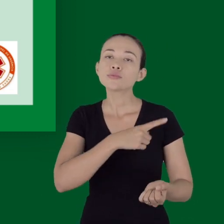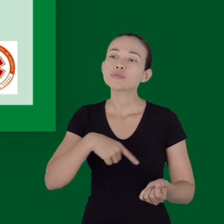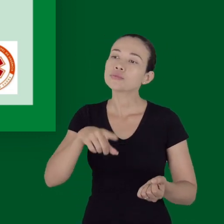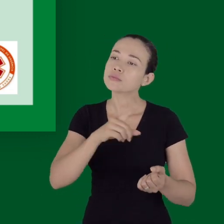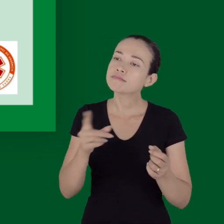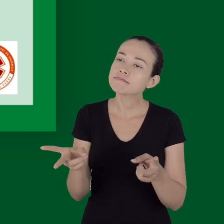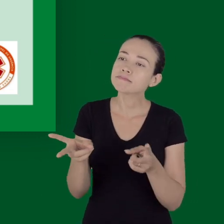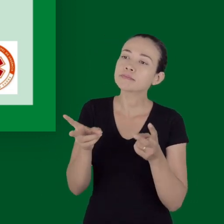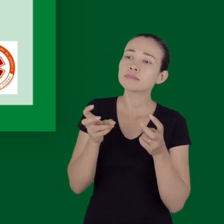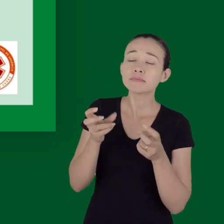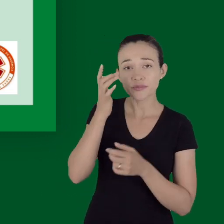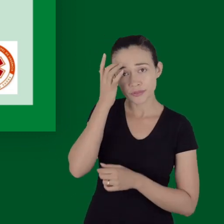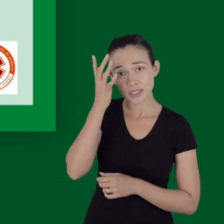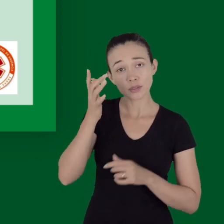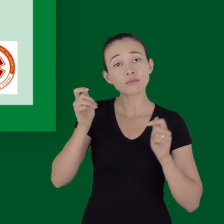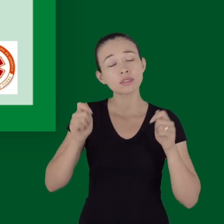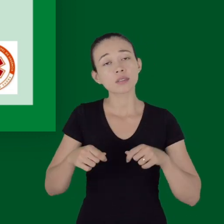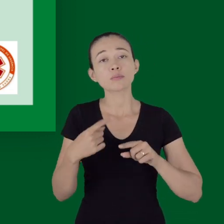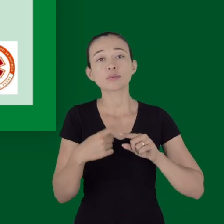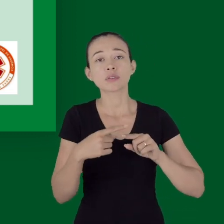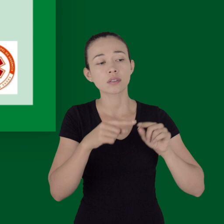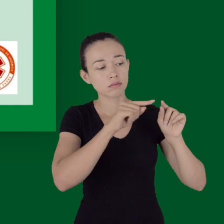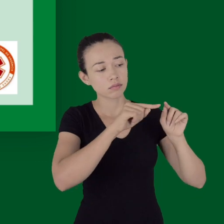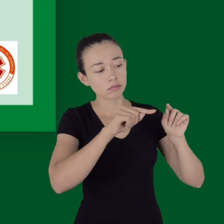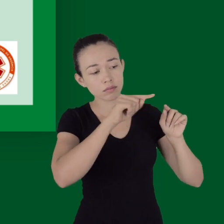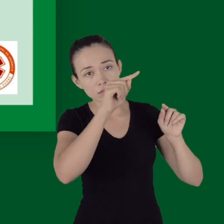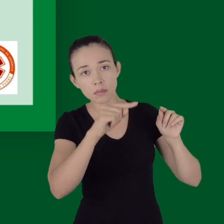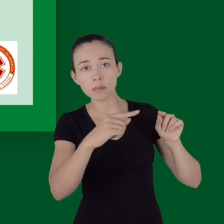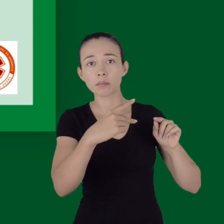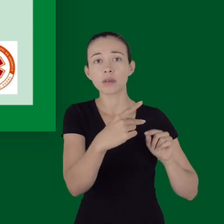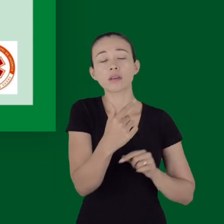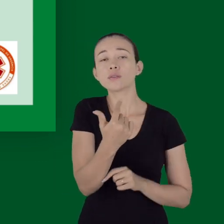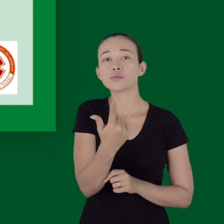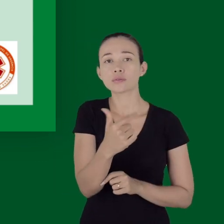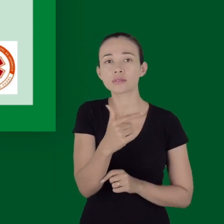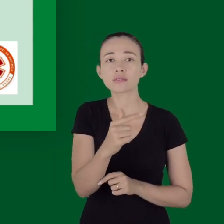identificar onda P no eletro, existe só